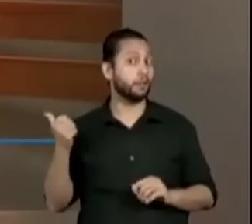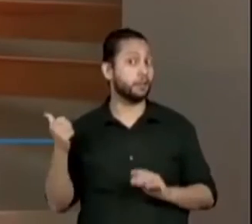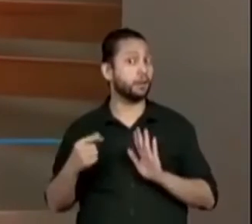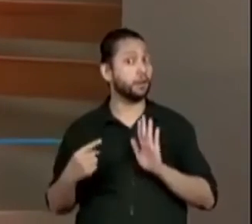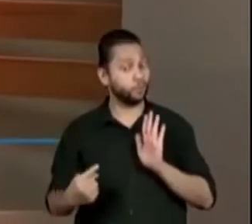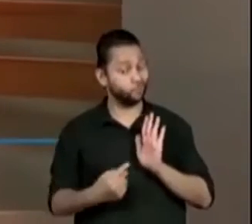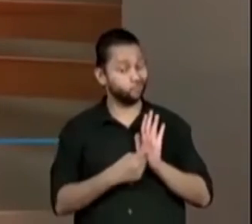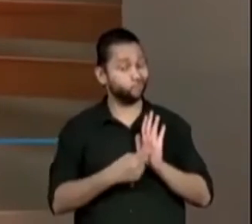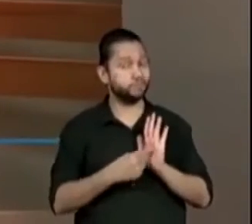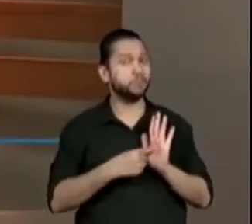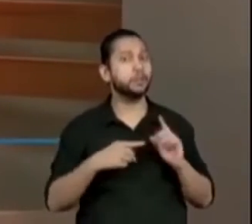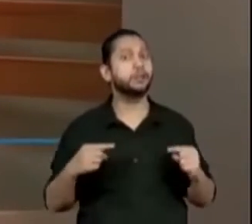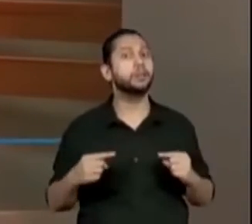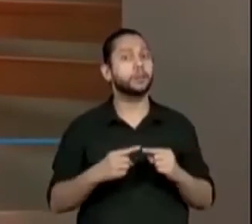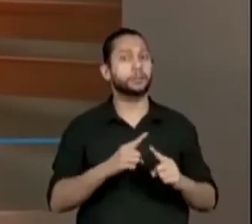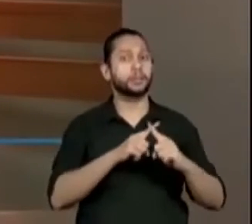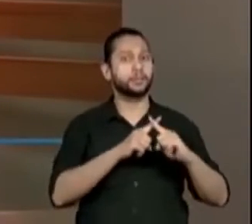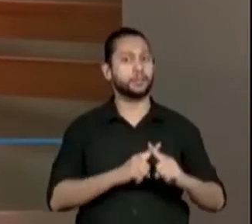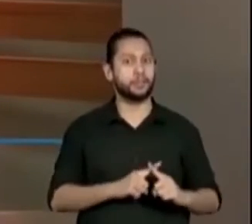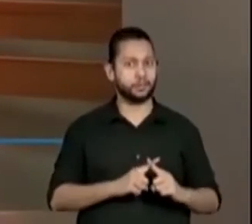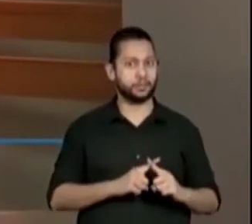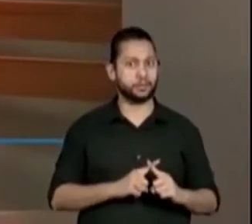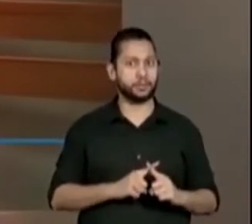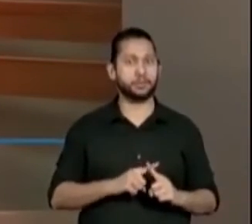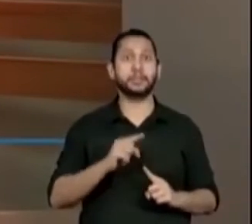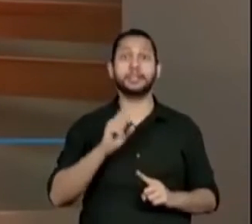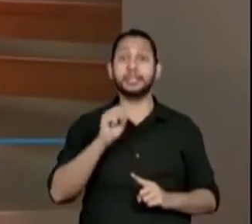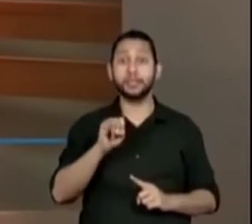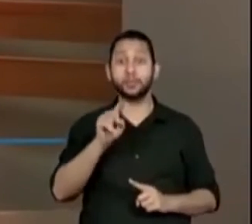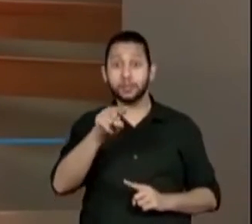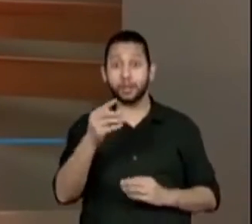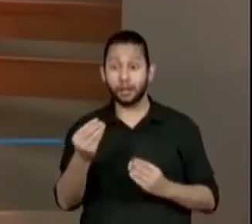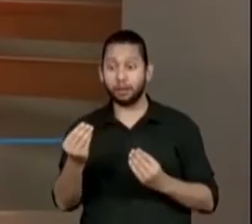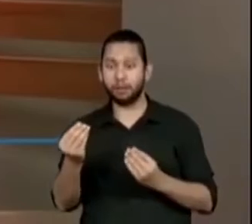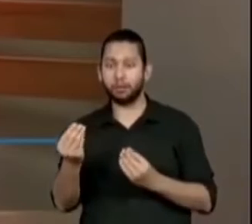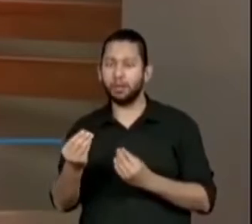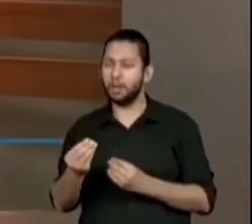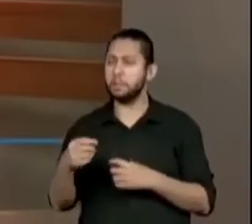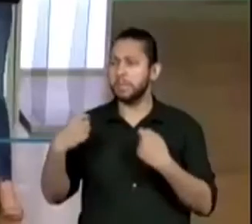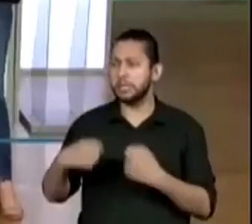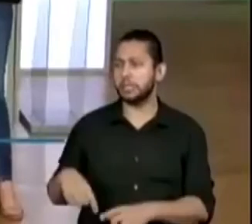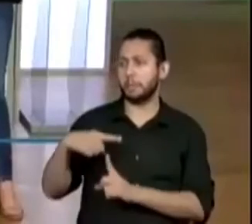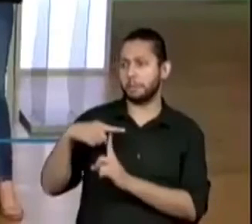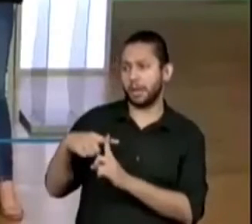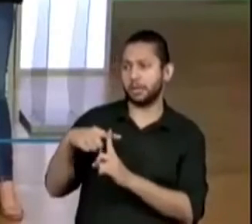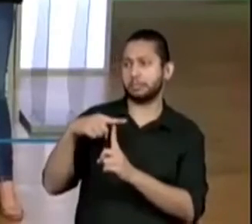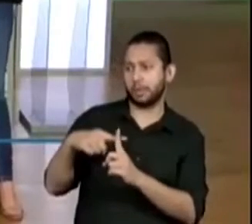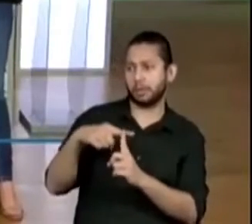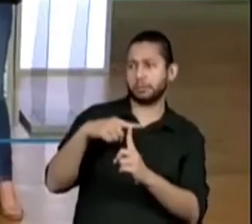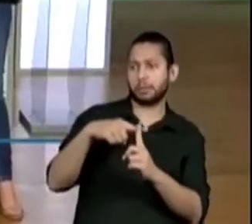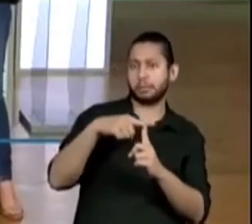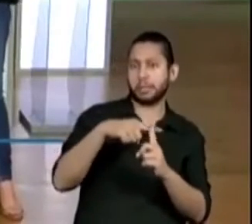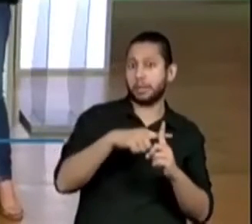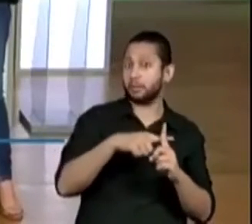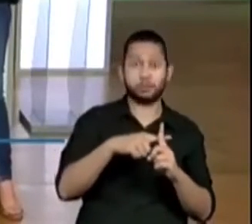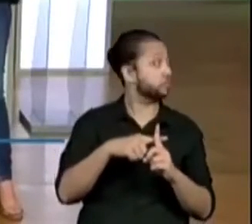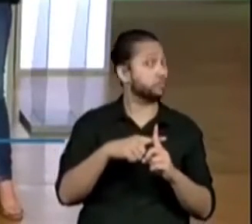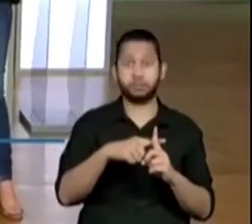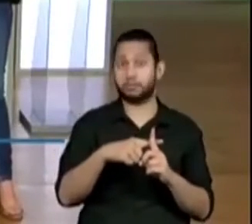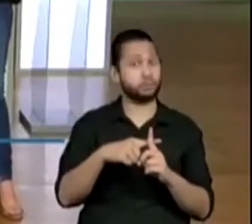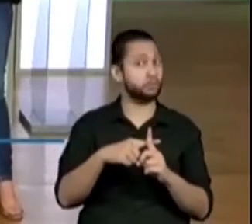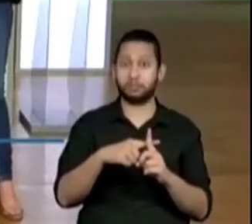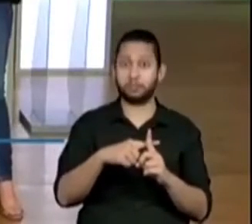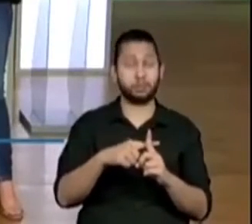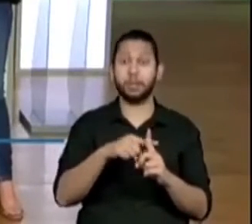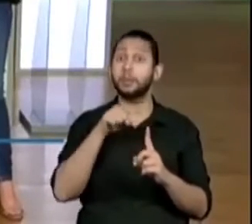multiplicação. Então, não adianta vir com um problema de adição. Né, professora? Isso o mesmo. assunto é